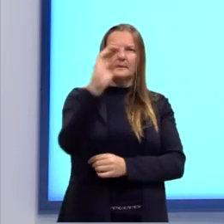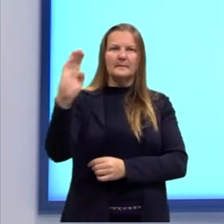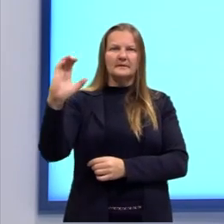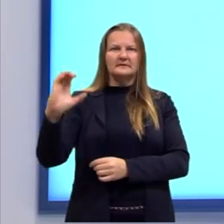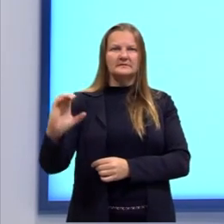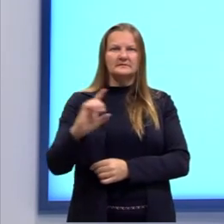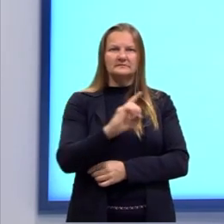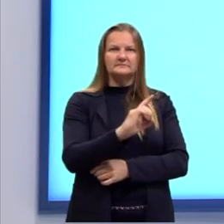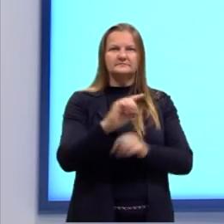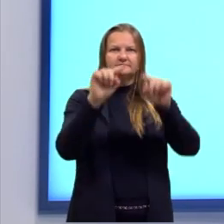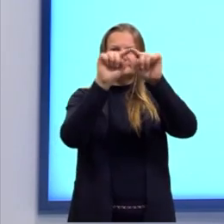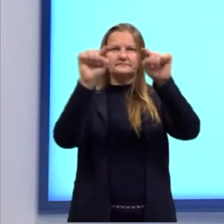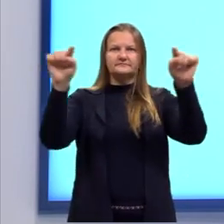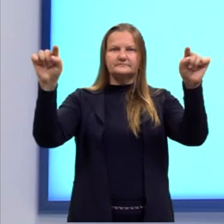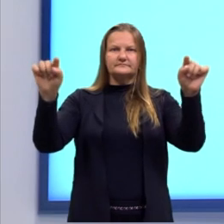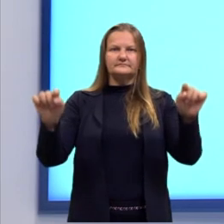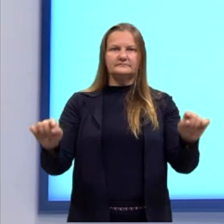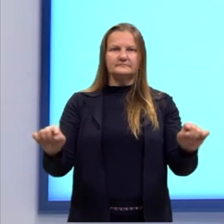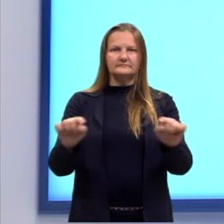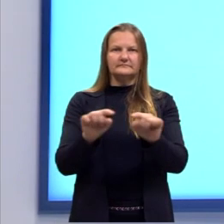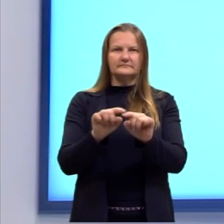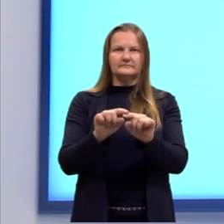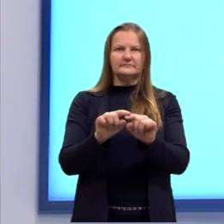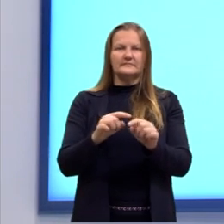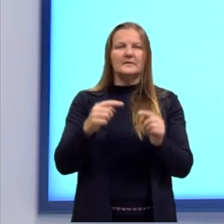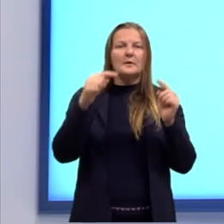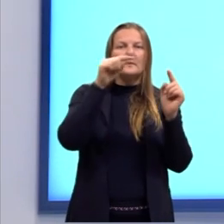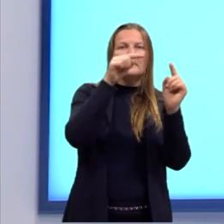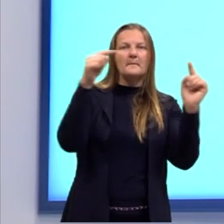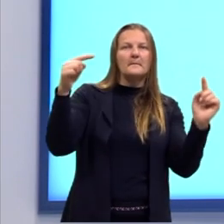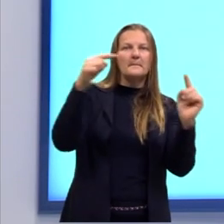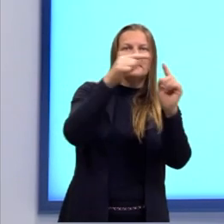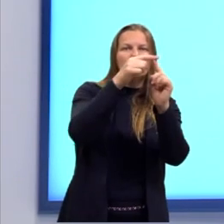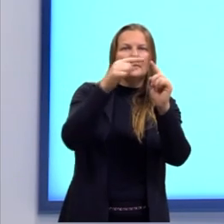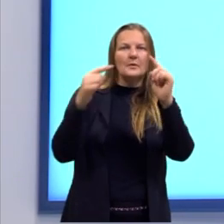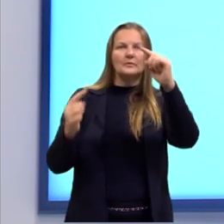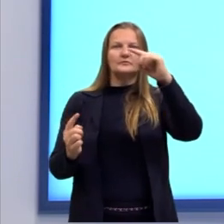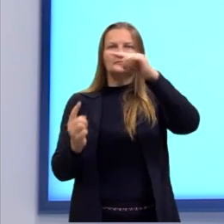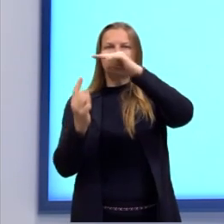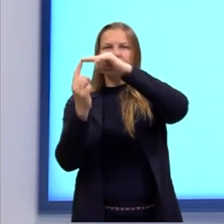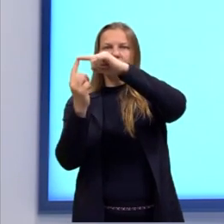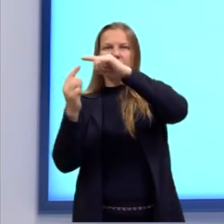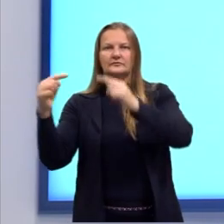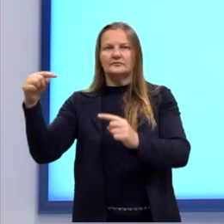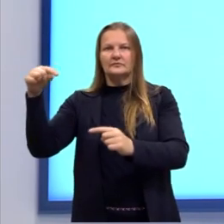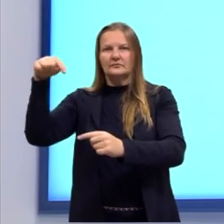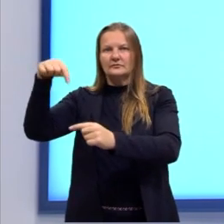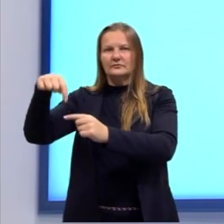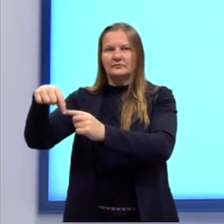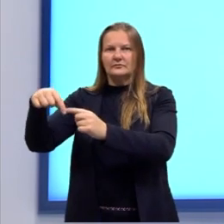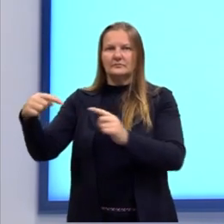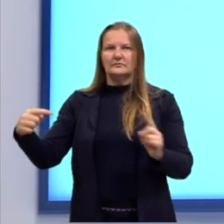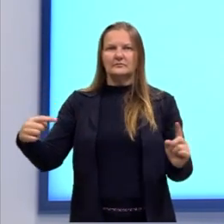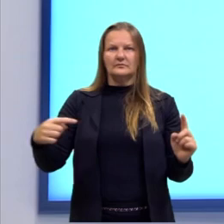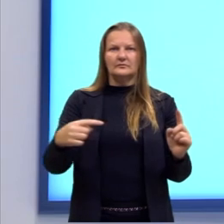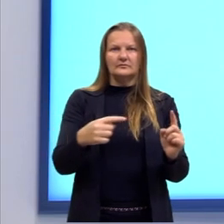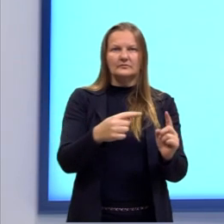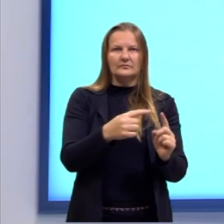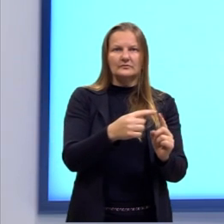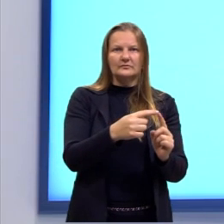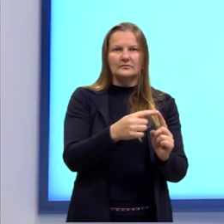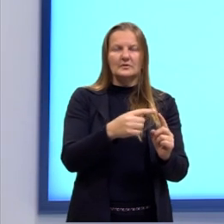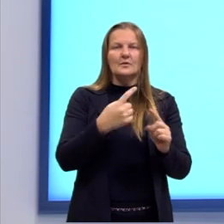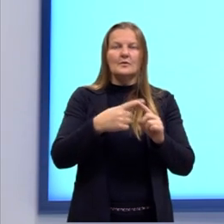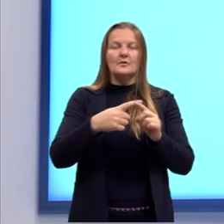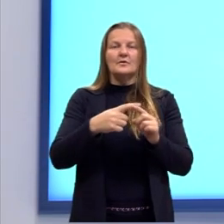e D estes pontos então A B C e D eles são chamados de vértices tá E eles formam